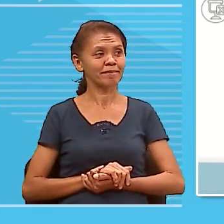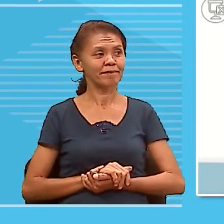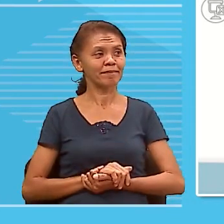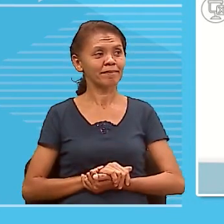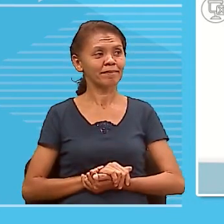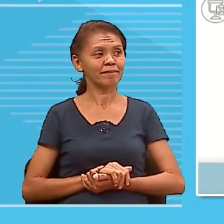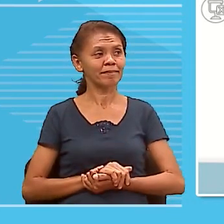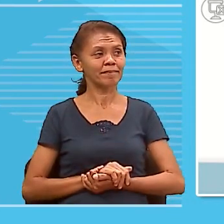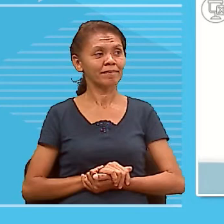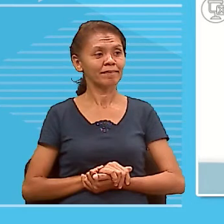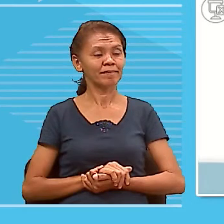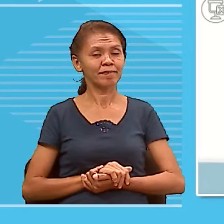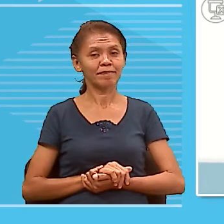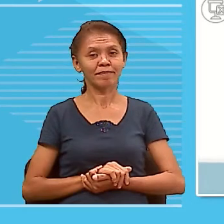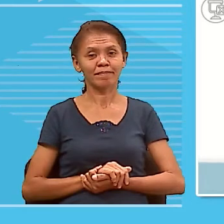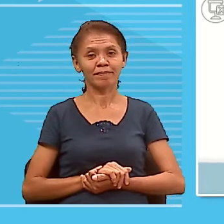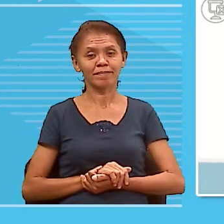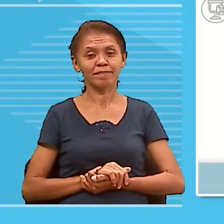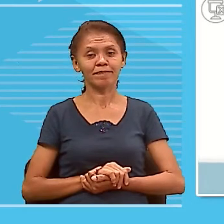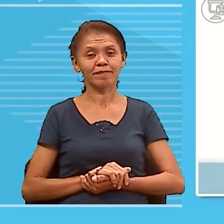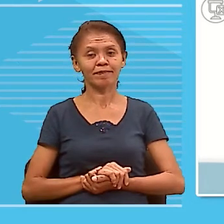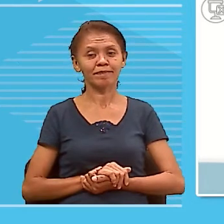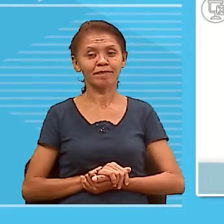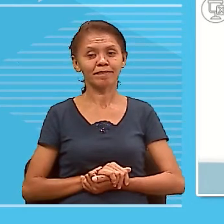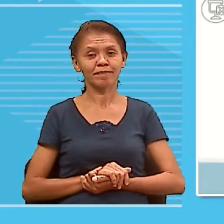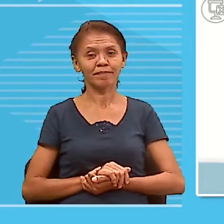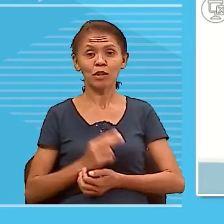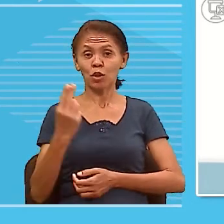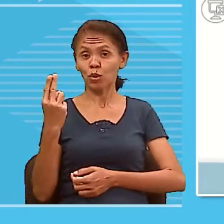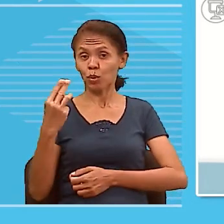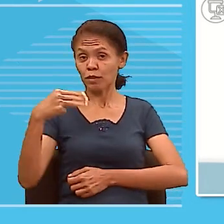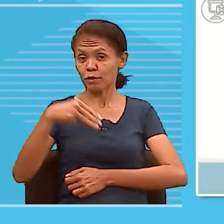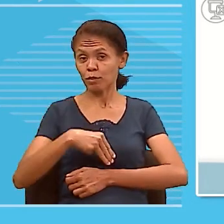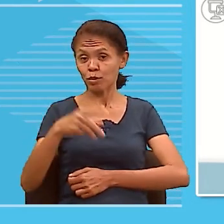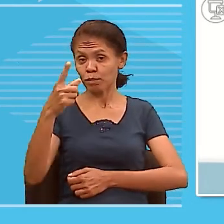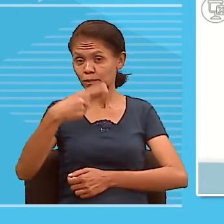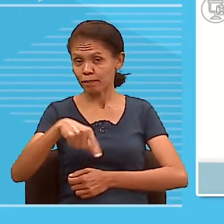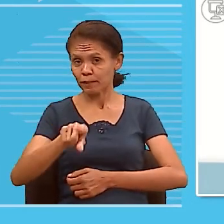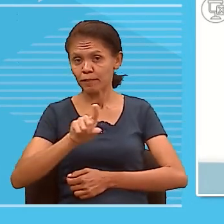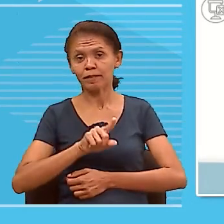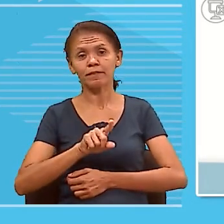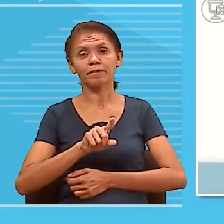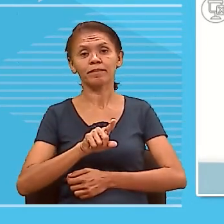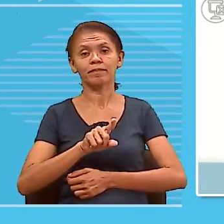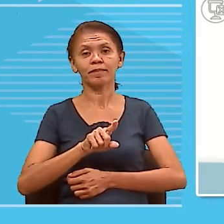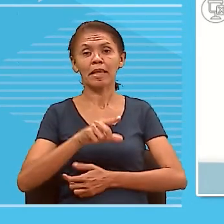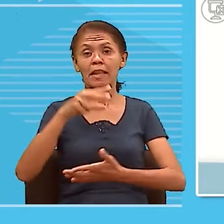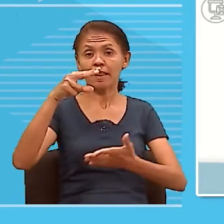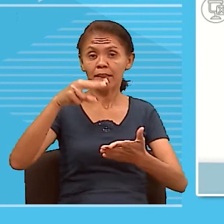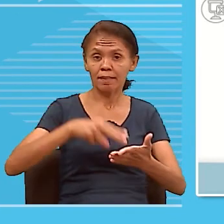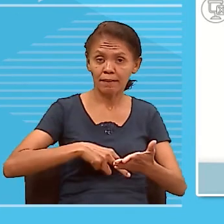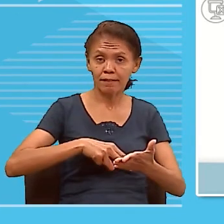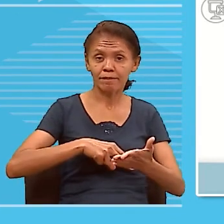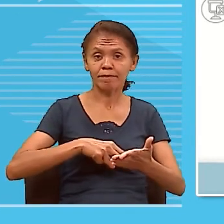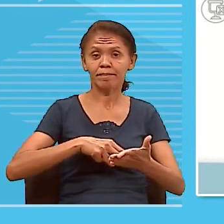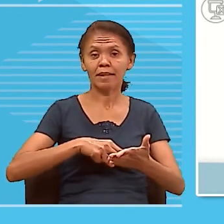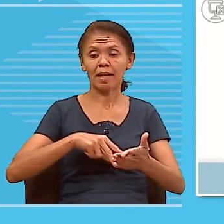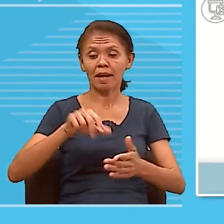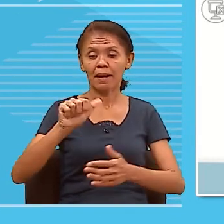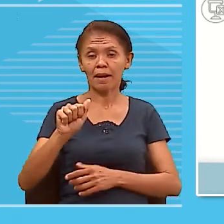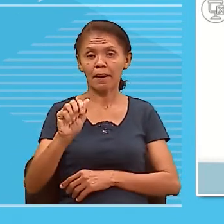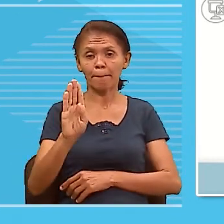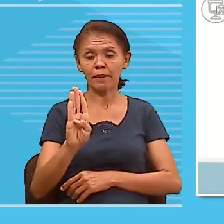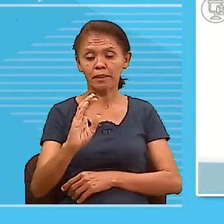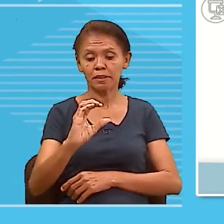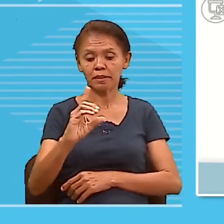vou disponibilizar aí dois minutinhos para você ler as opções